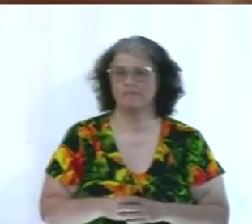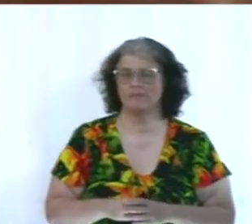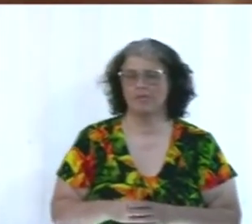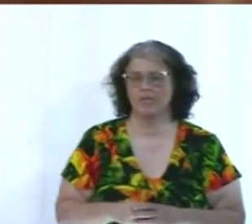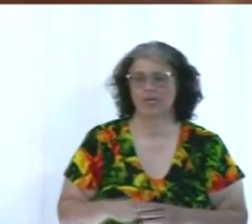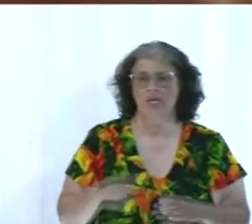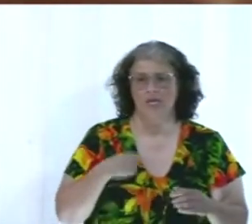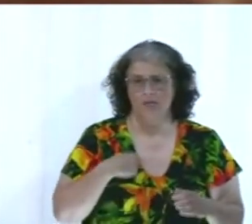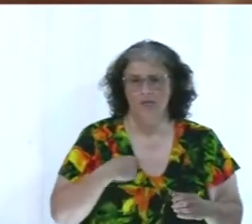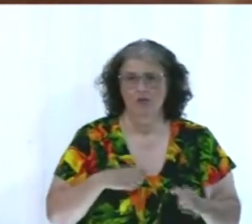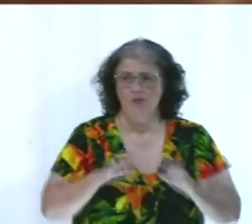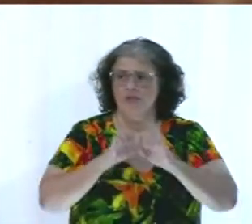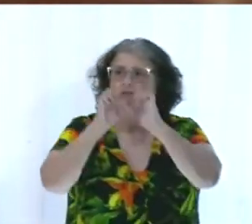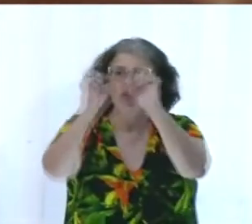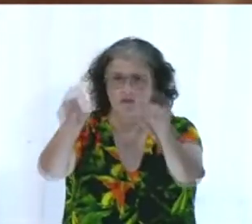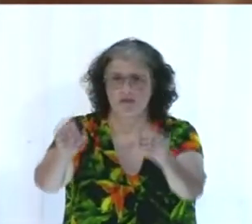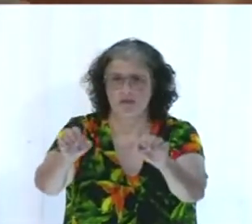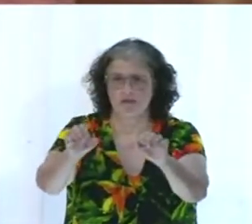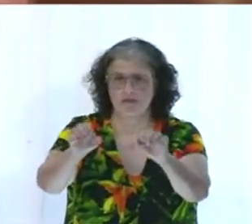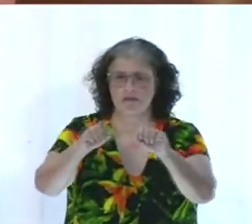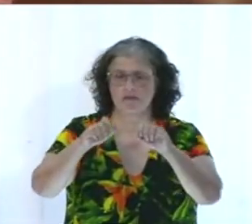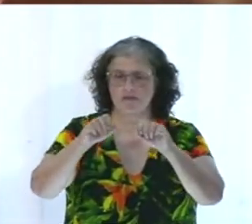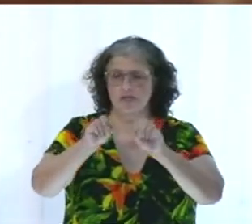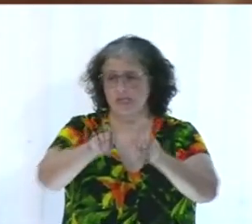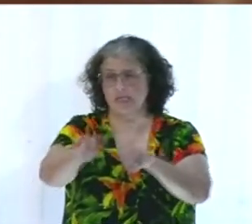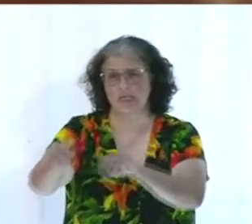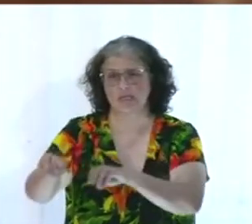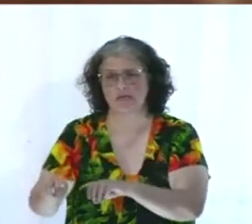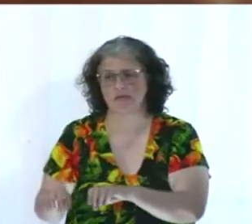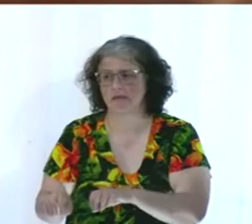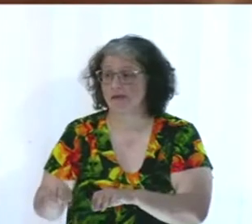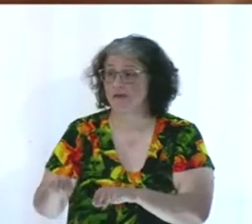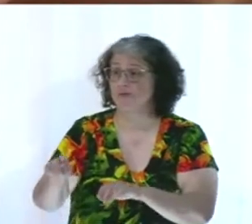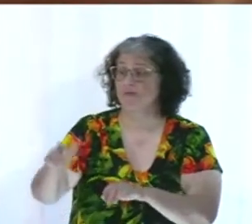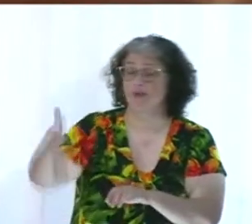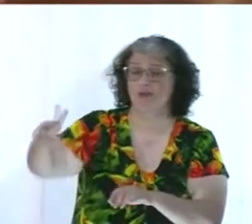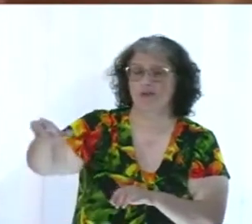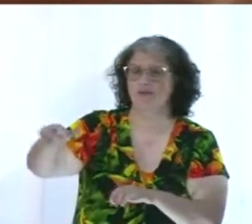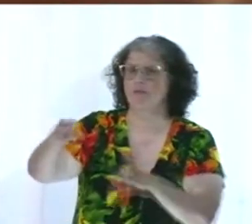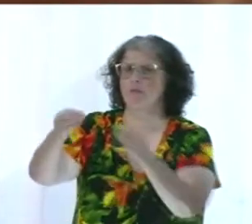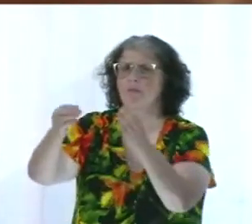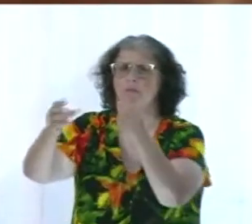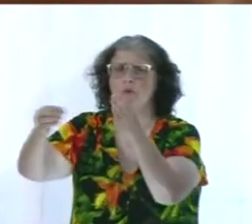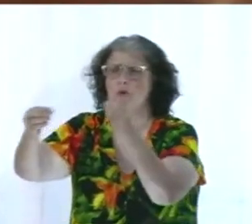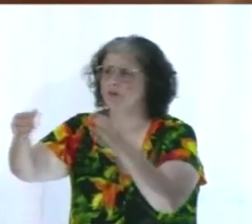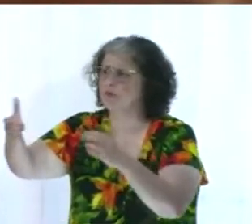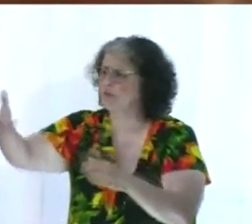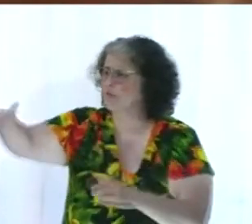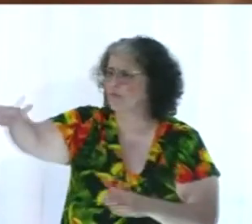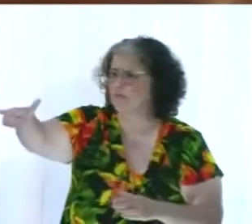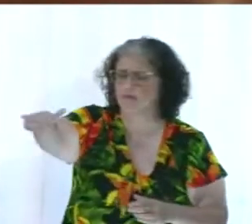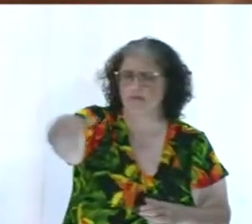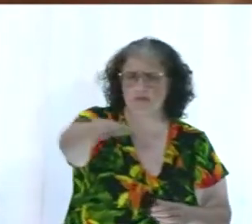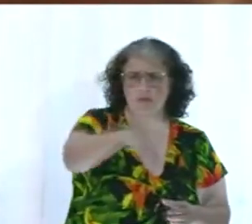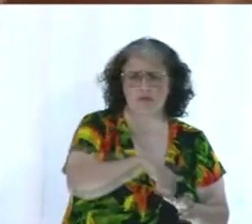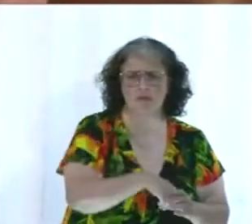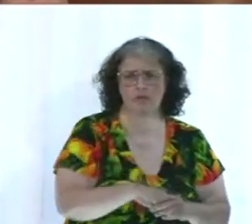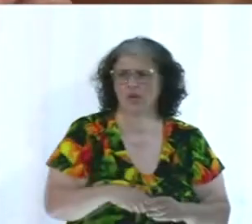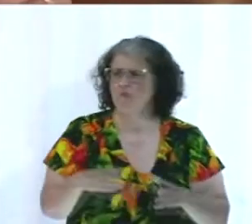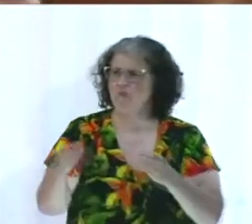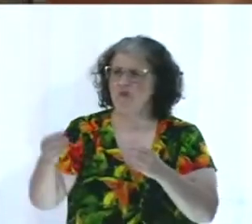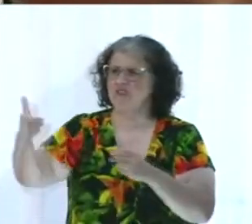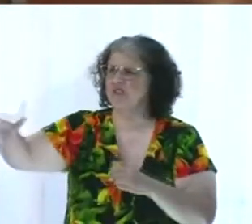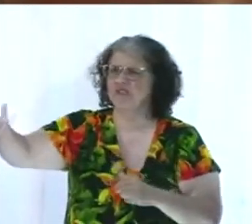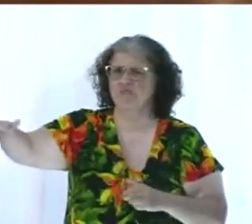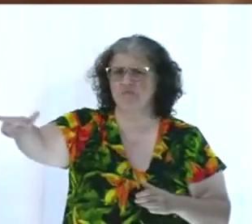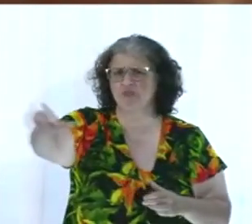forte. Parece que quando o pastor fala de sexo ou de imoralidade no púlpito, as pessoas, pastor, não fala isso aqui não, a igreja não gosta de ouvir isso,